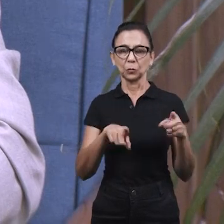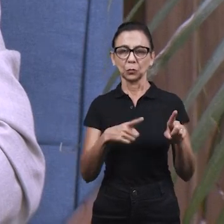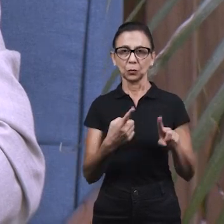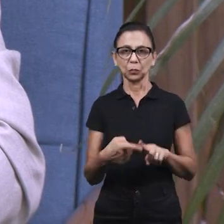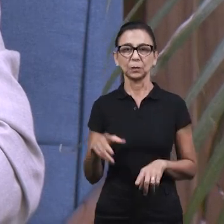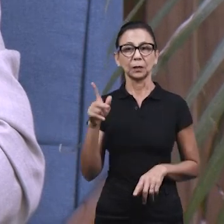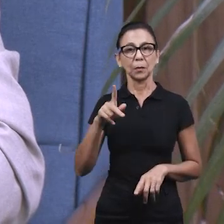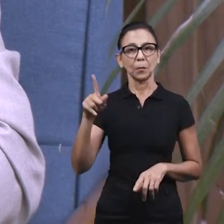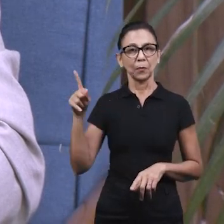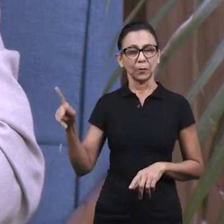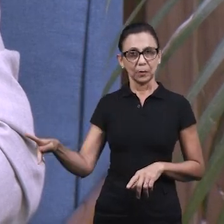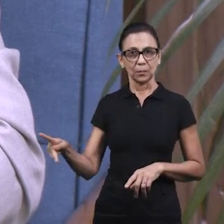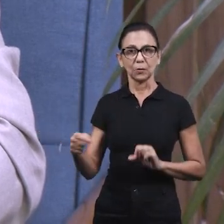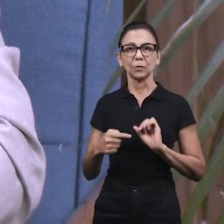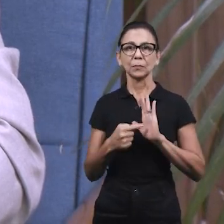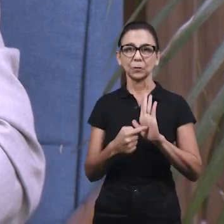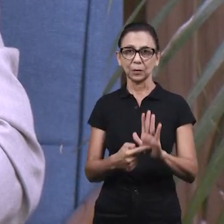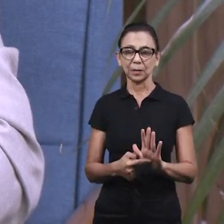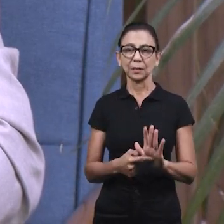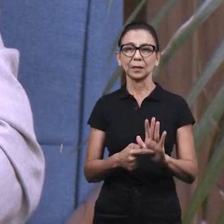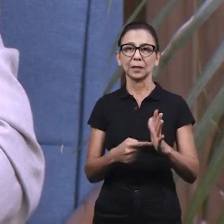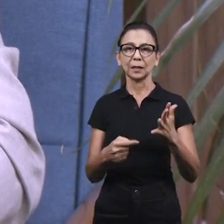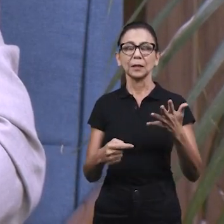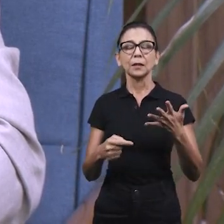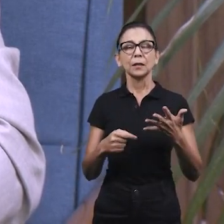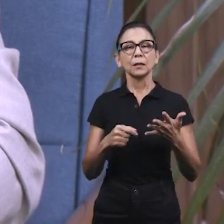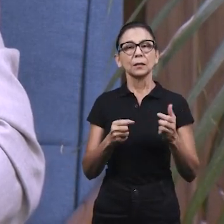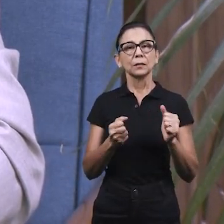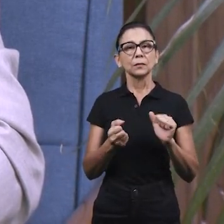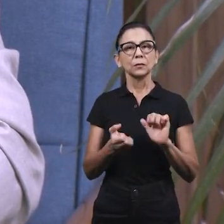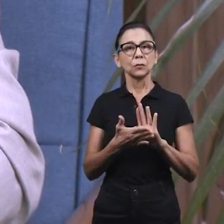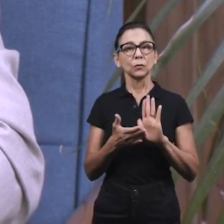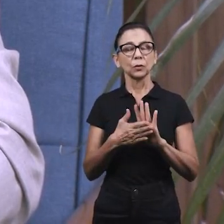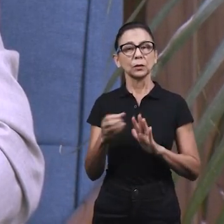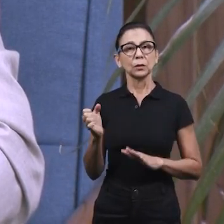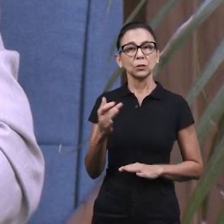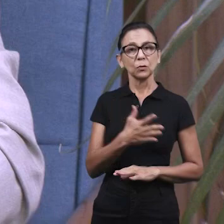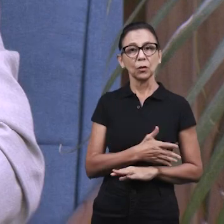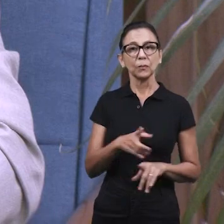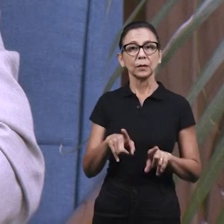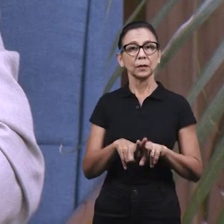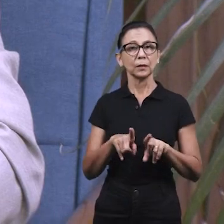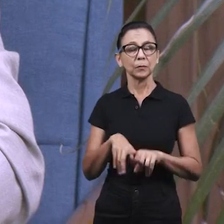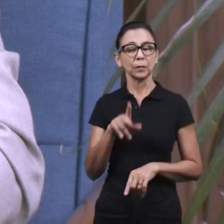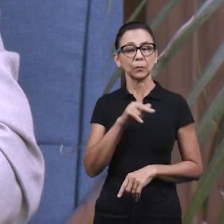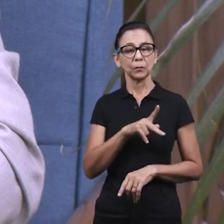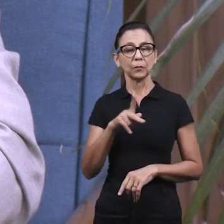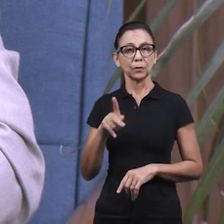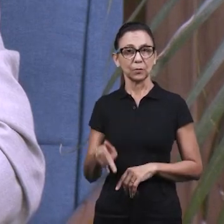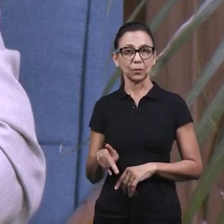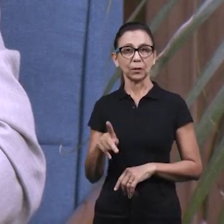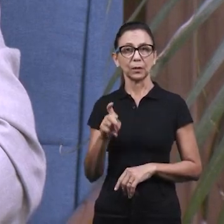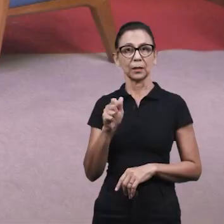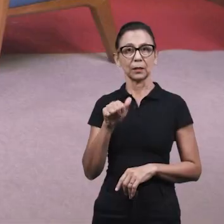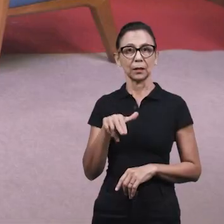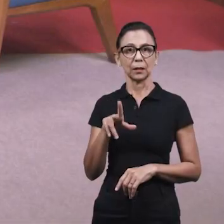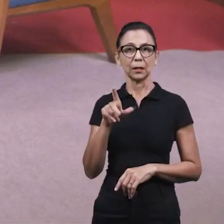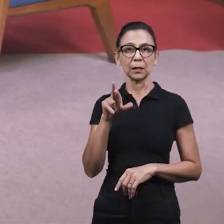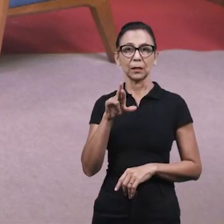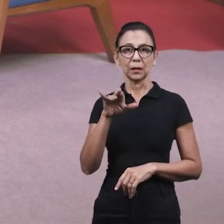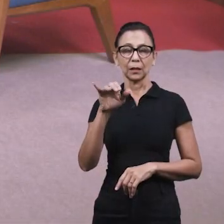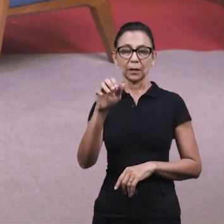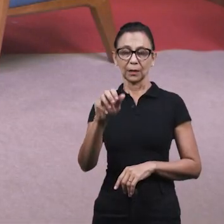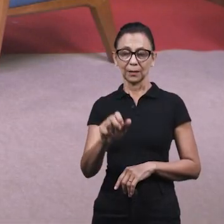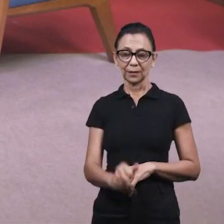os Mistérios da Vontade de Deus, vai abordar o assunto A Revelação dos Mistérios de Deus na Travessia do Jordão.